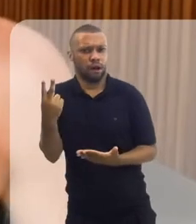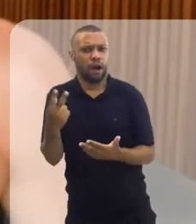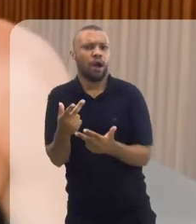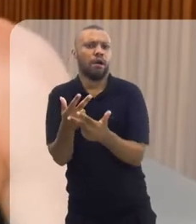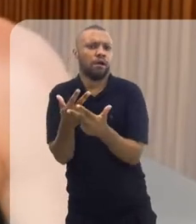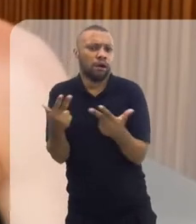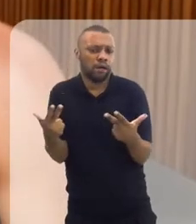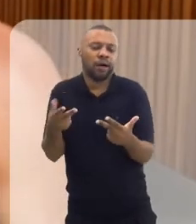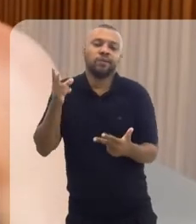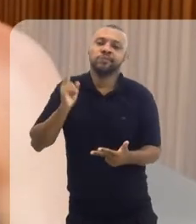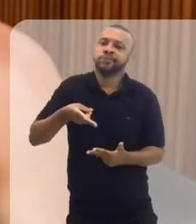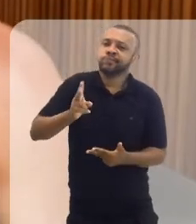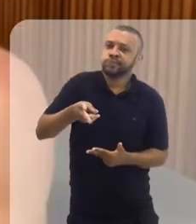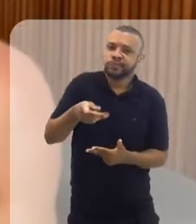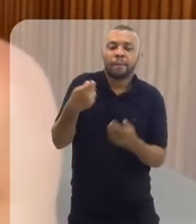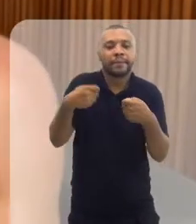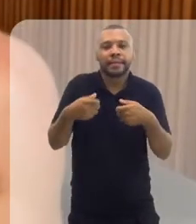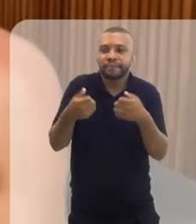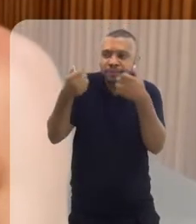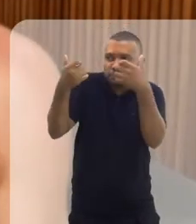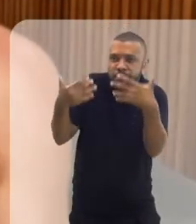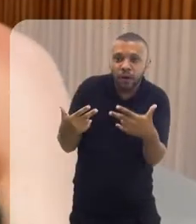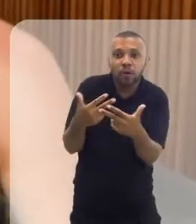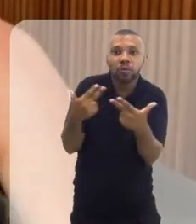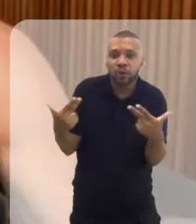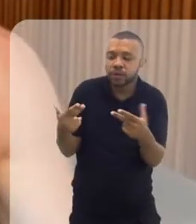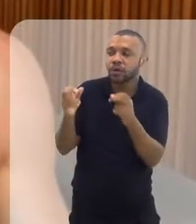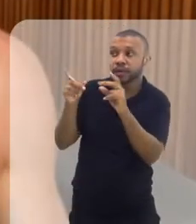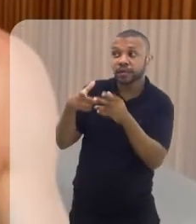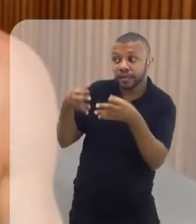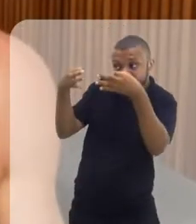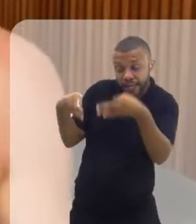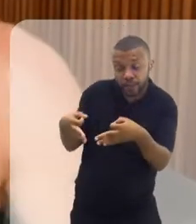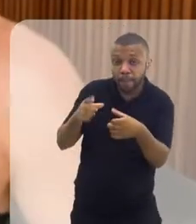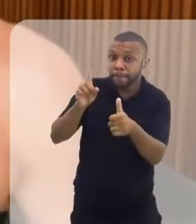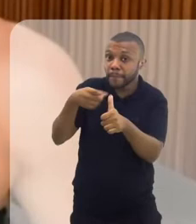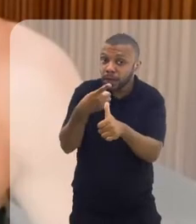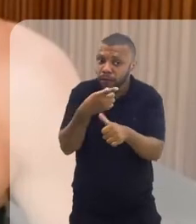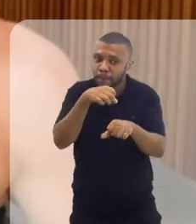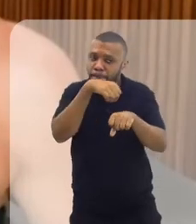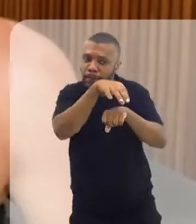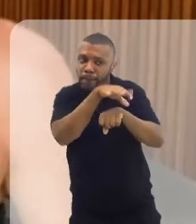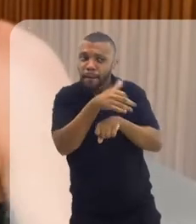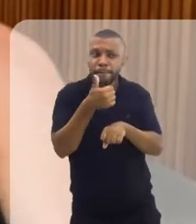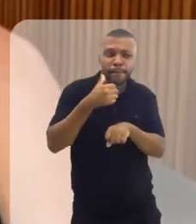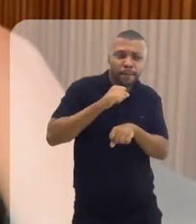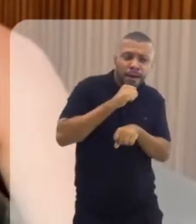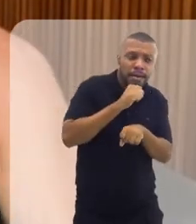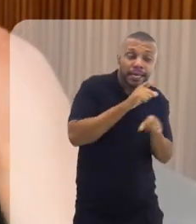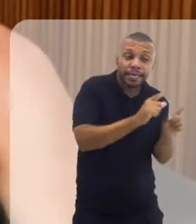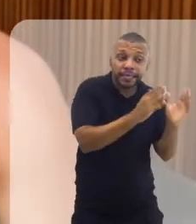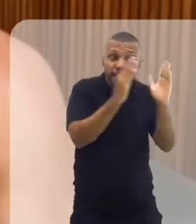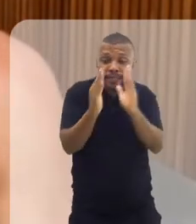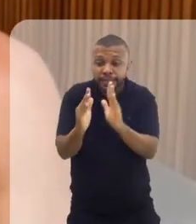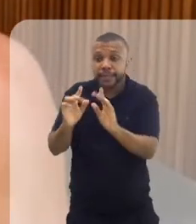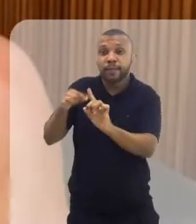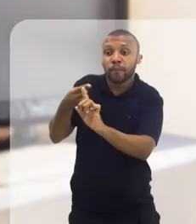né? Então, sempre quando tinha que falar alguma coisa, já tinha que estar certo, passava primeiro pela mãe, era todo